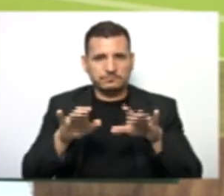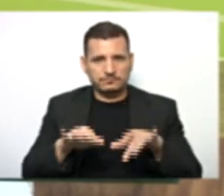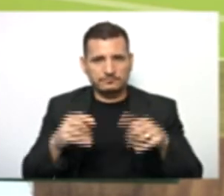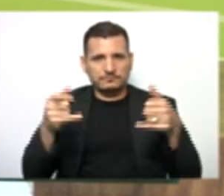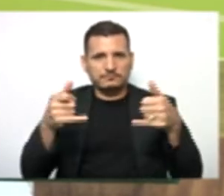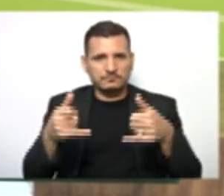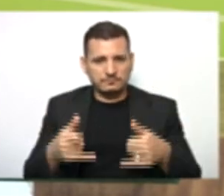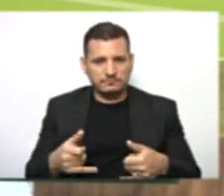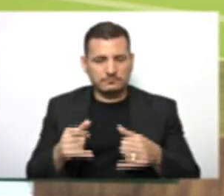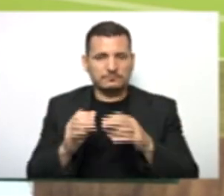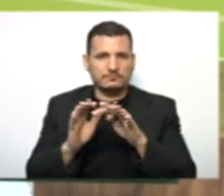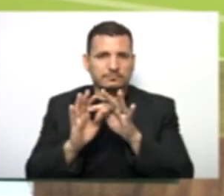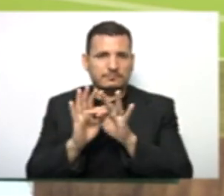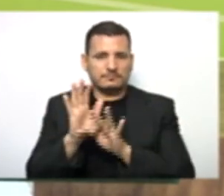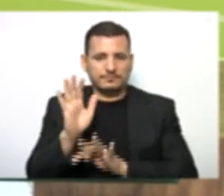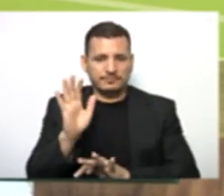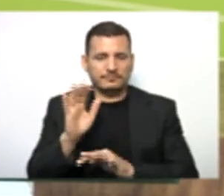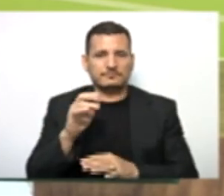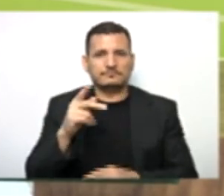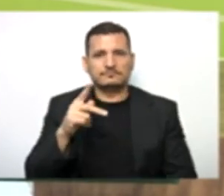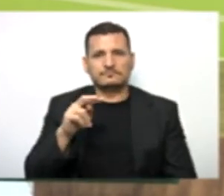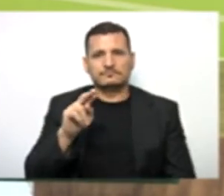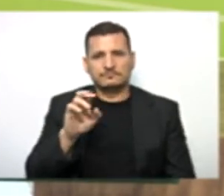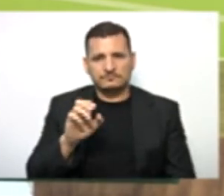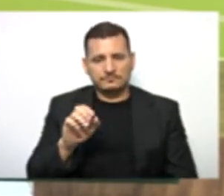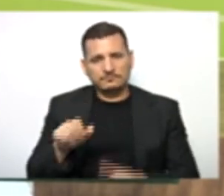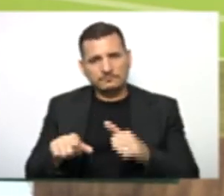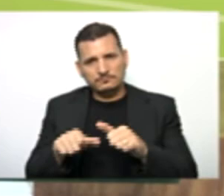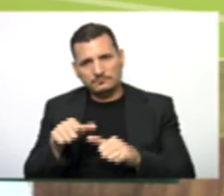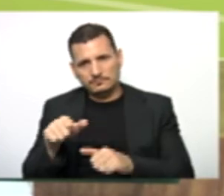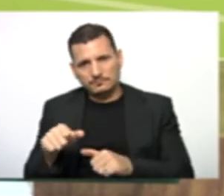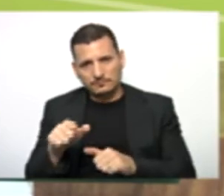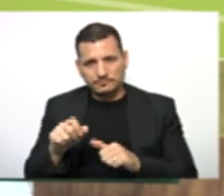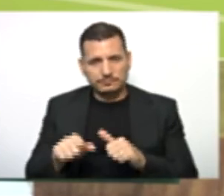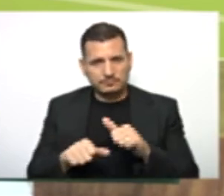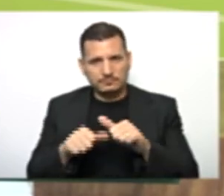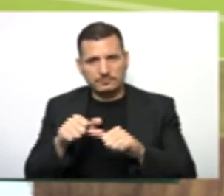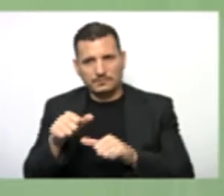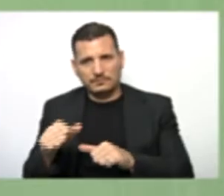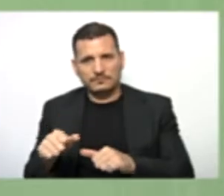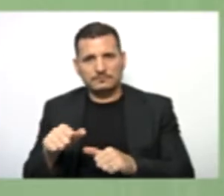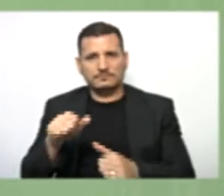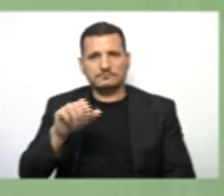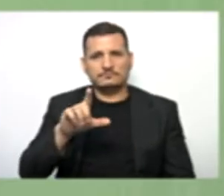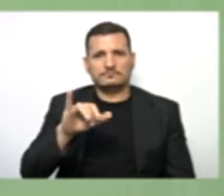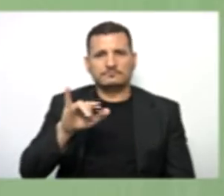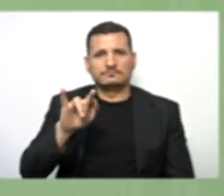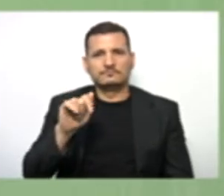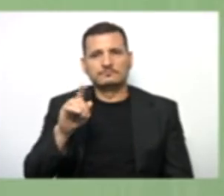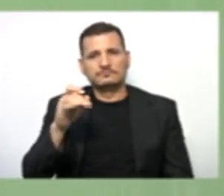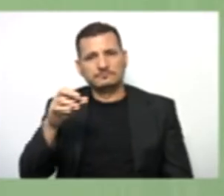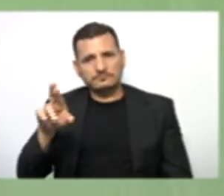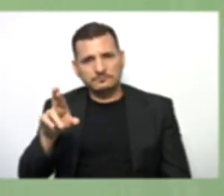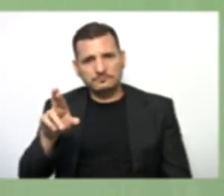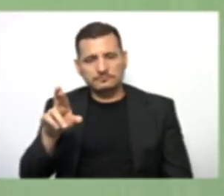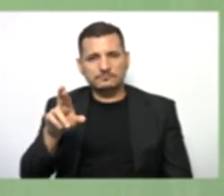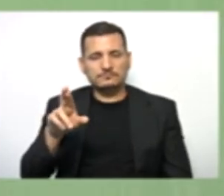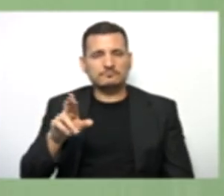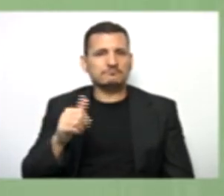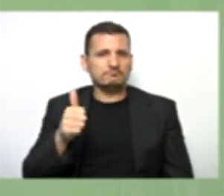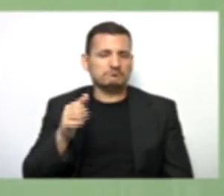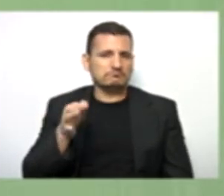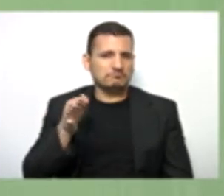texto, pré-compilação, compilação e o ligador. Ótimo, então, isso mesmo,